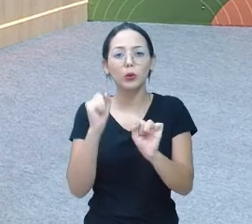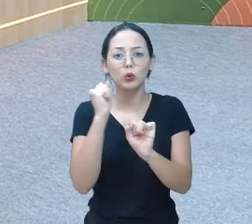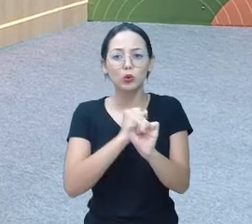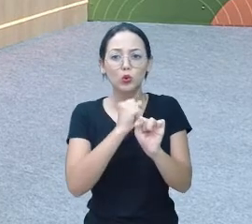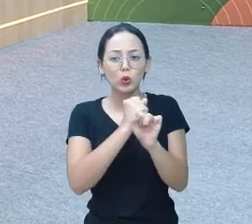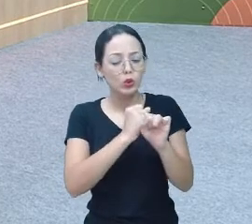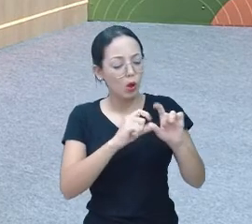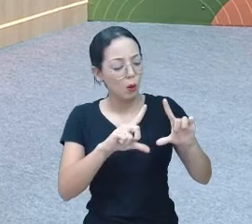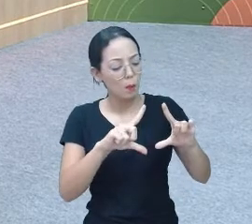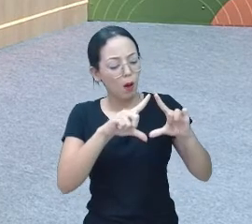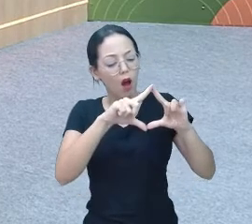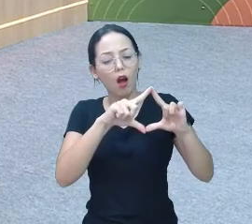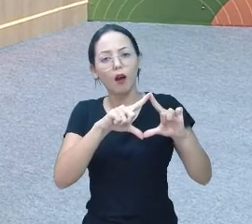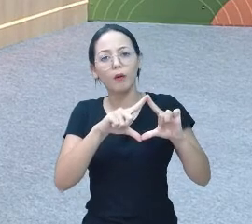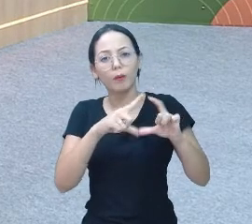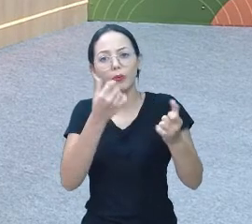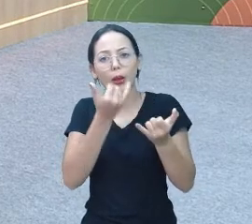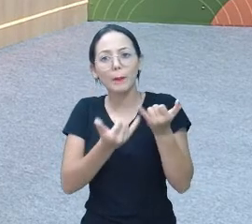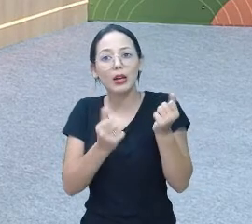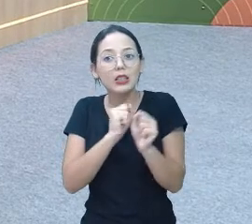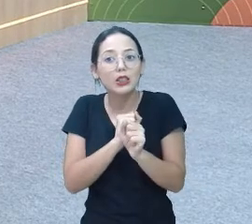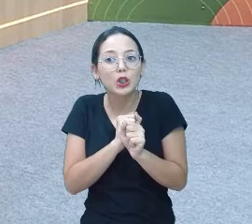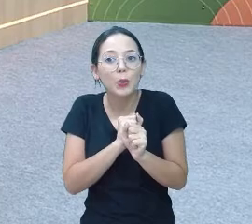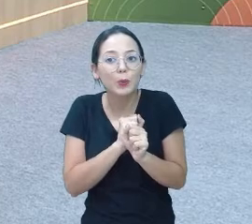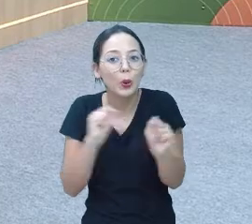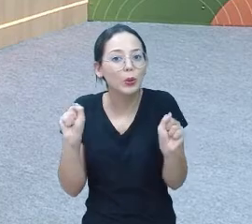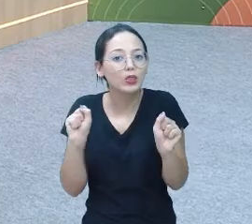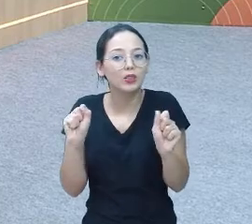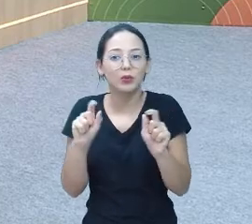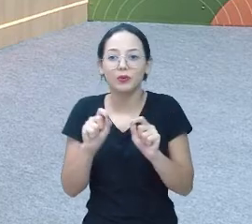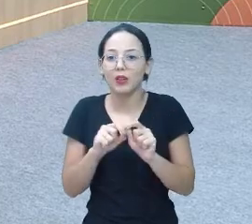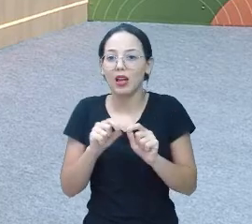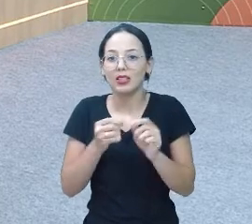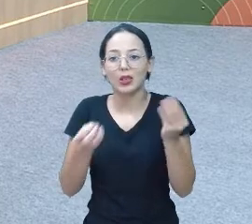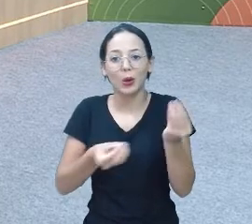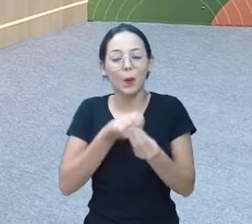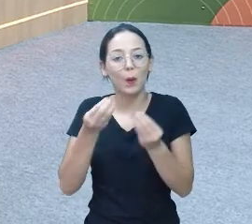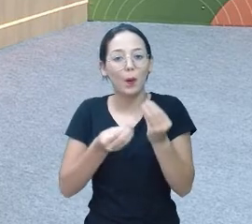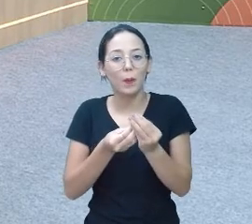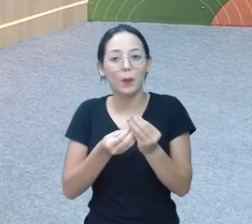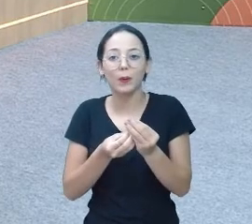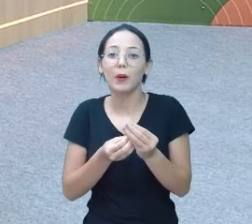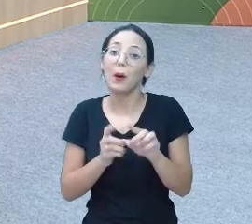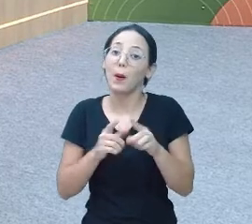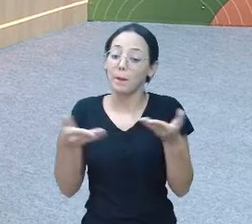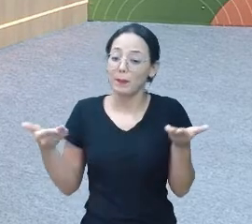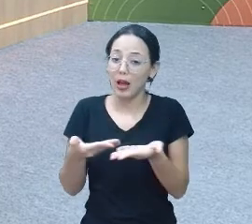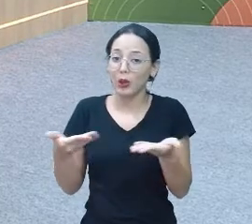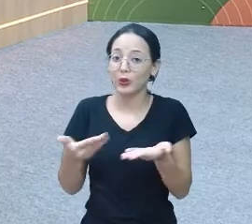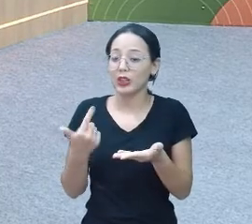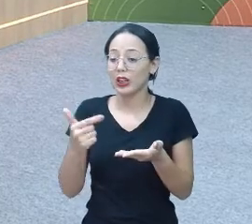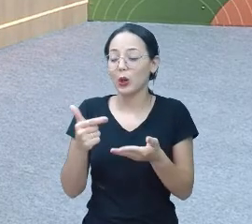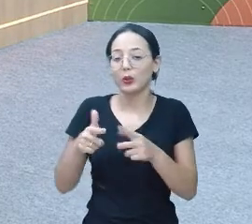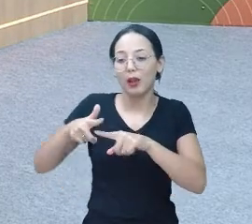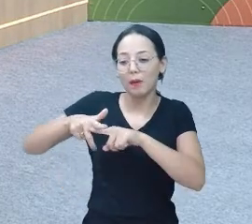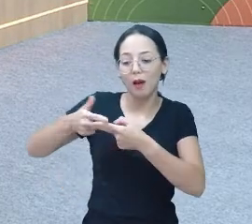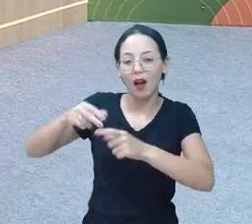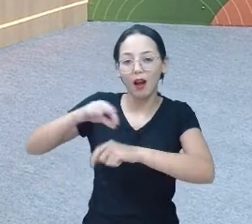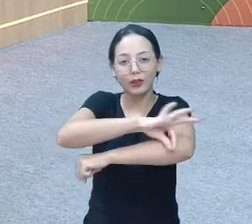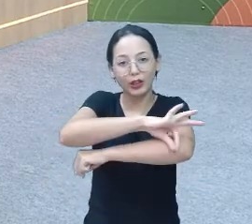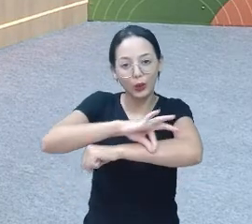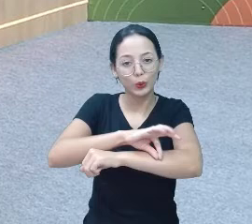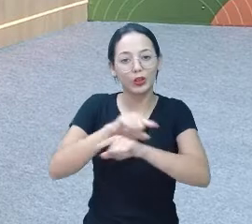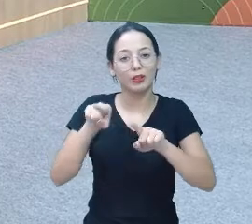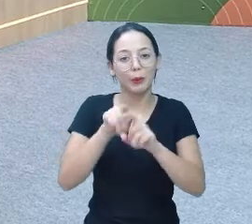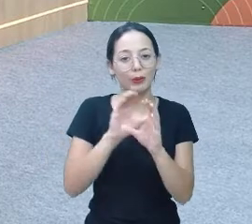construções elas parecem ser quase que impossíveis de serem realizadas sem as ferramentas que a gente tem hoje na arquitetura e na